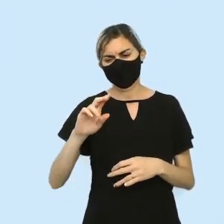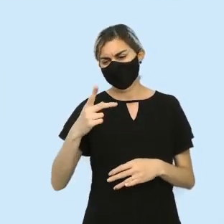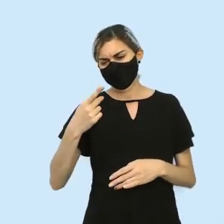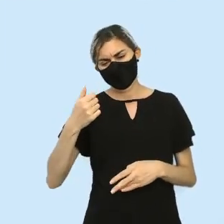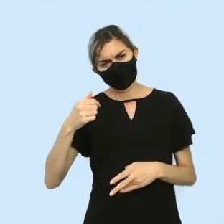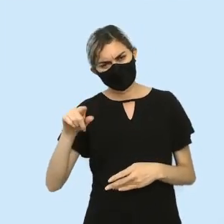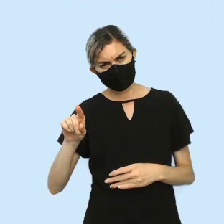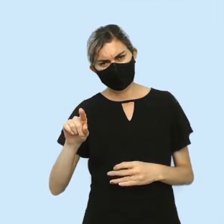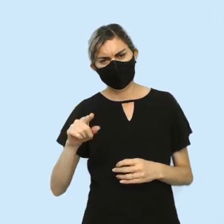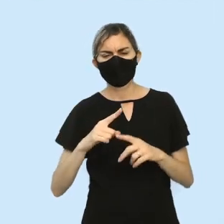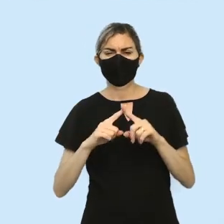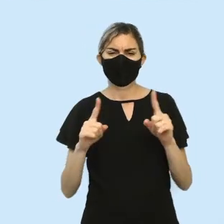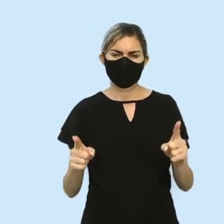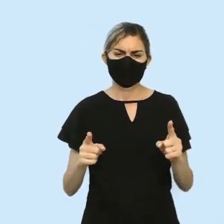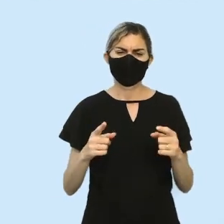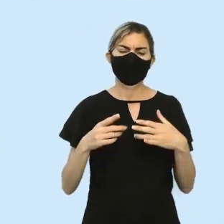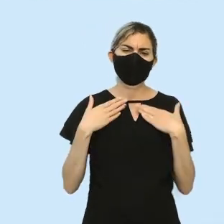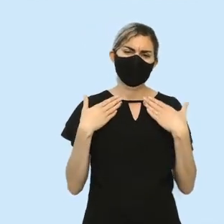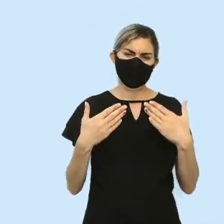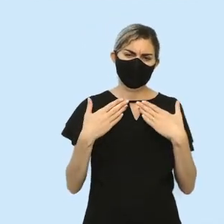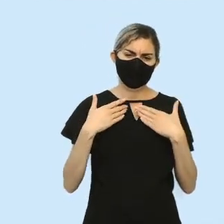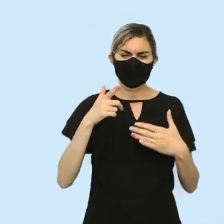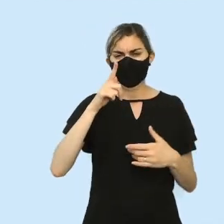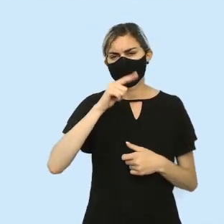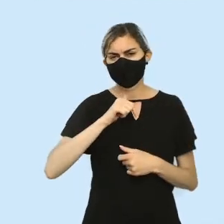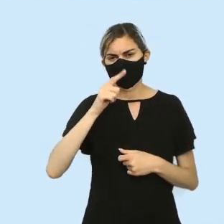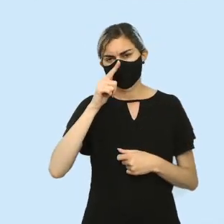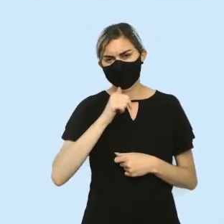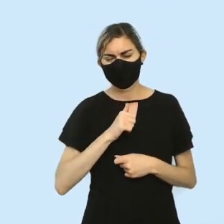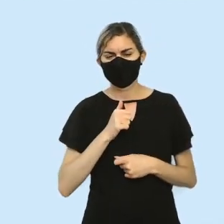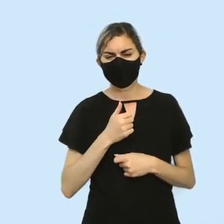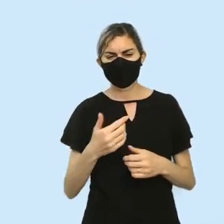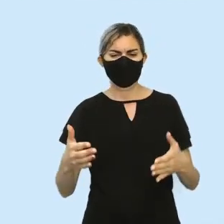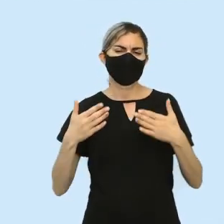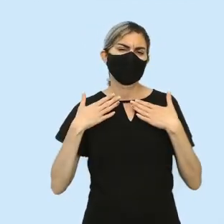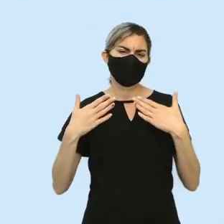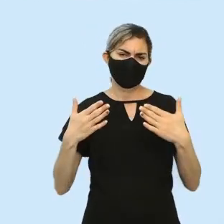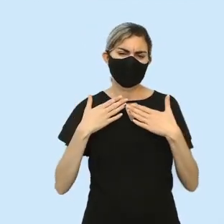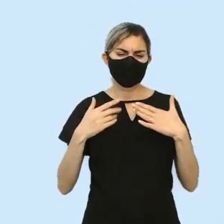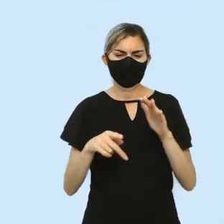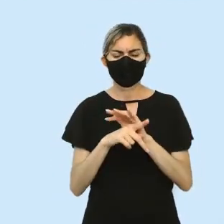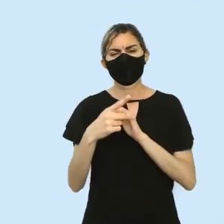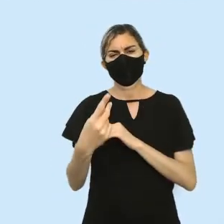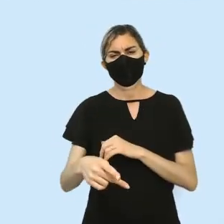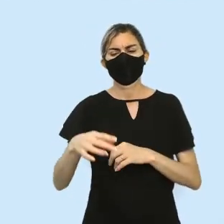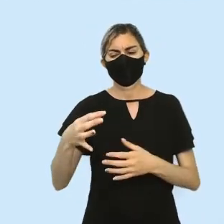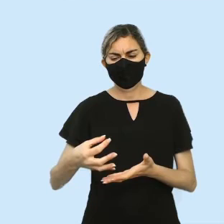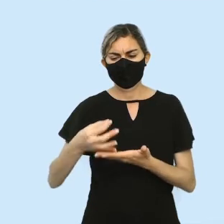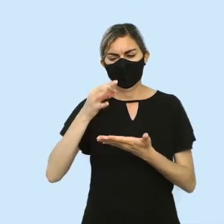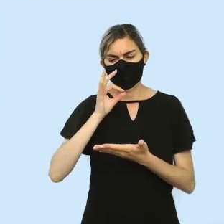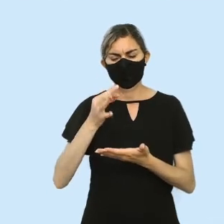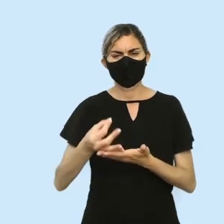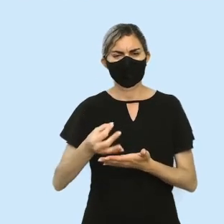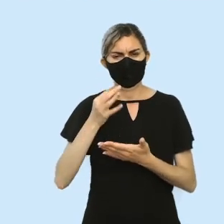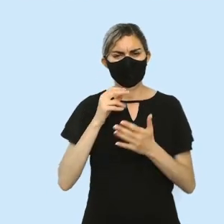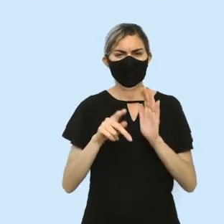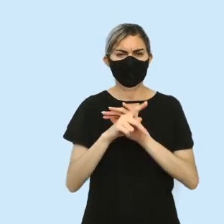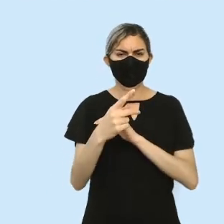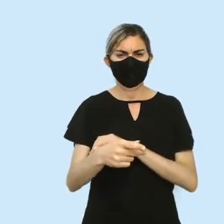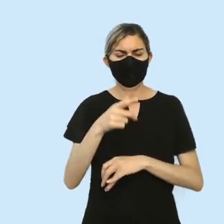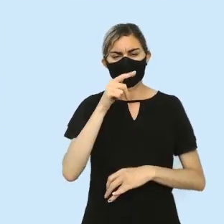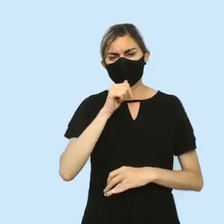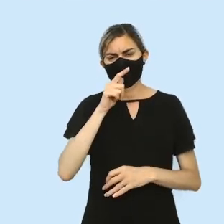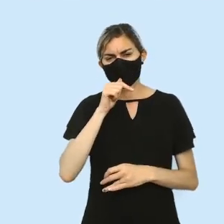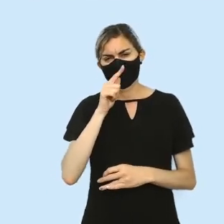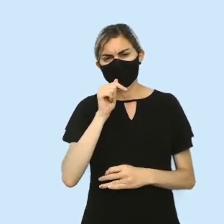chá, macete para a água. Calor específico do chá e específico da